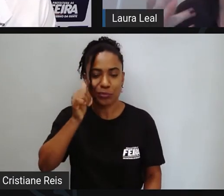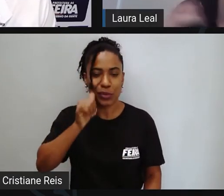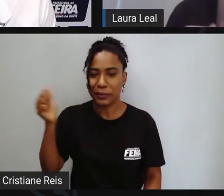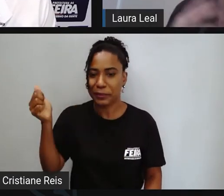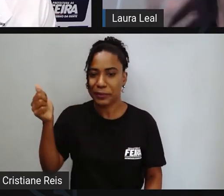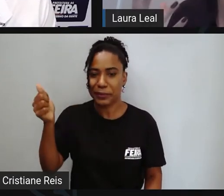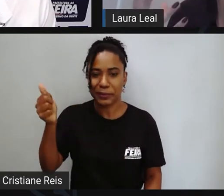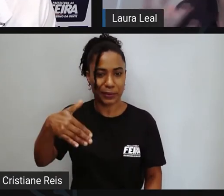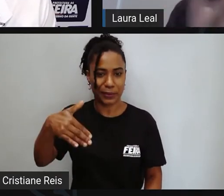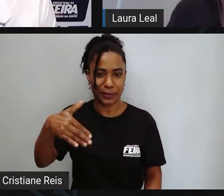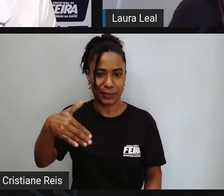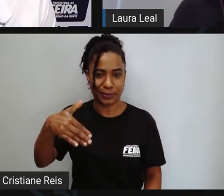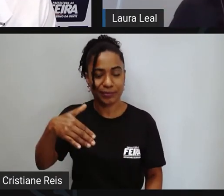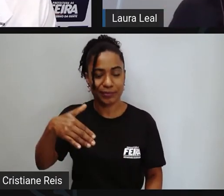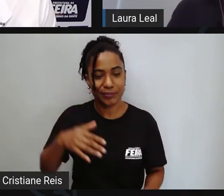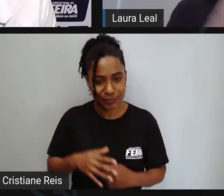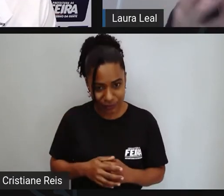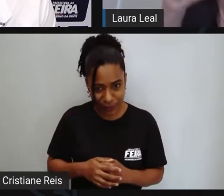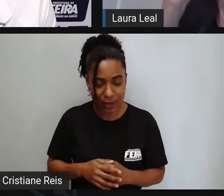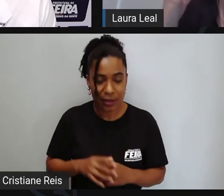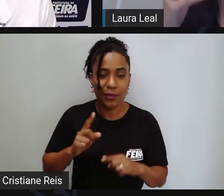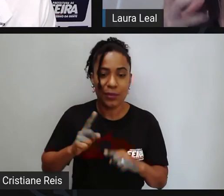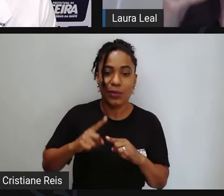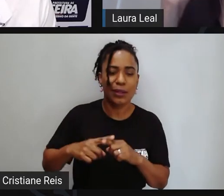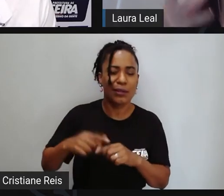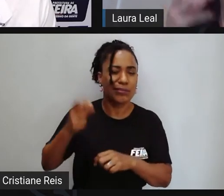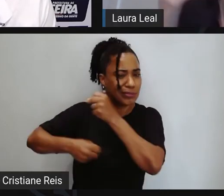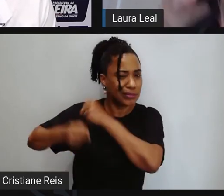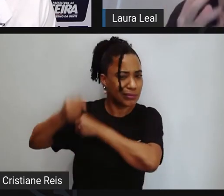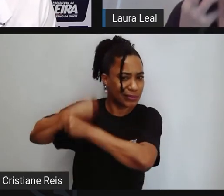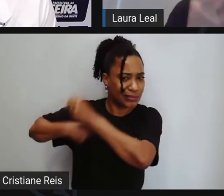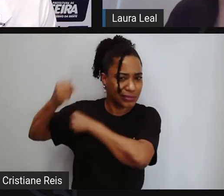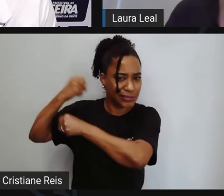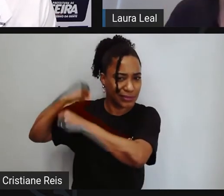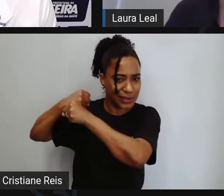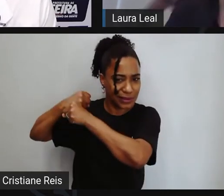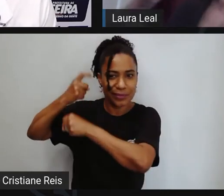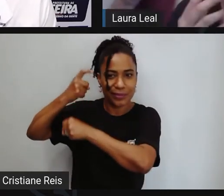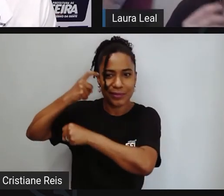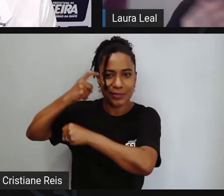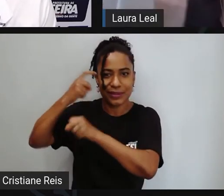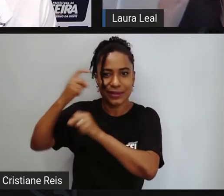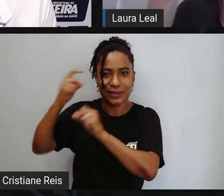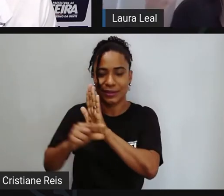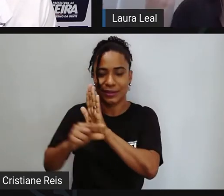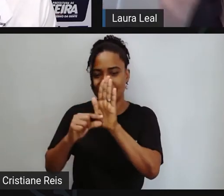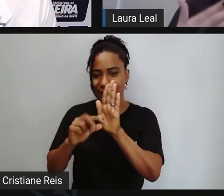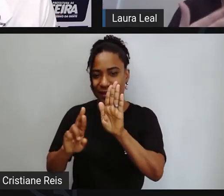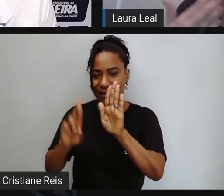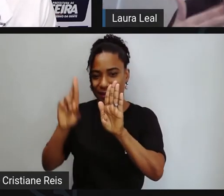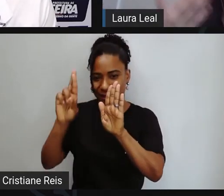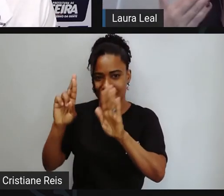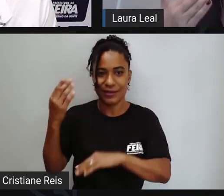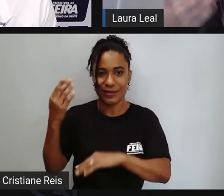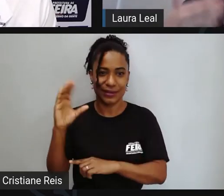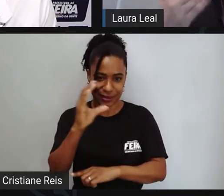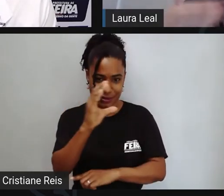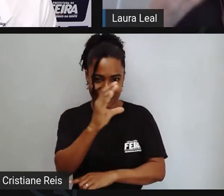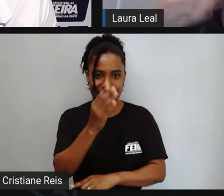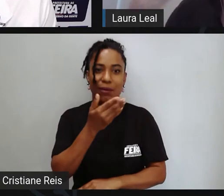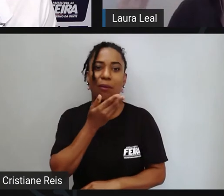que por séculos foi masculina, a gente vai continuar lembrando dos cientistas homens. É uma forma do nosso